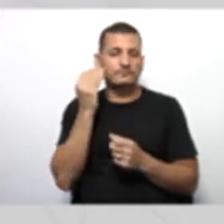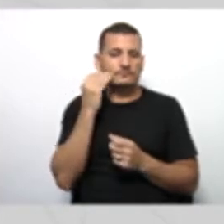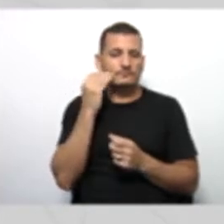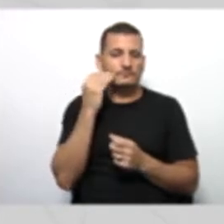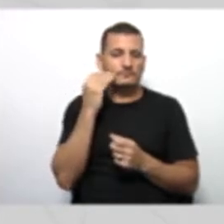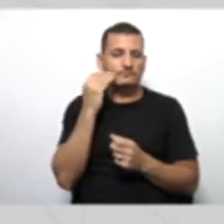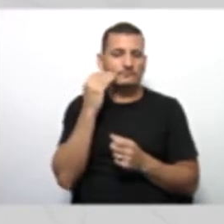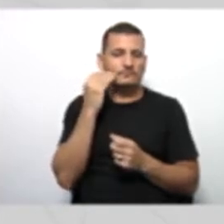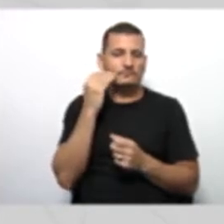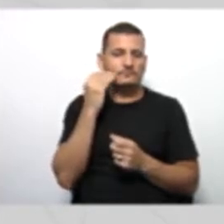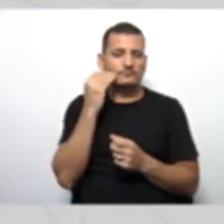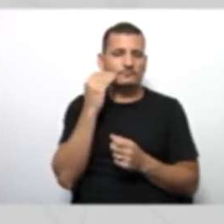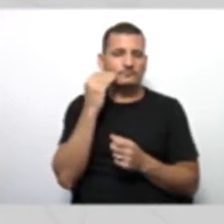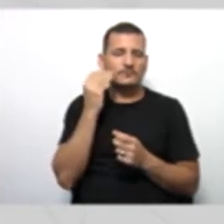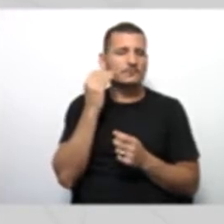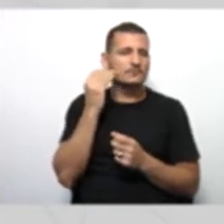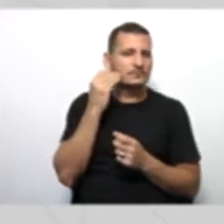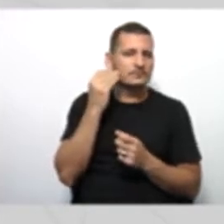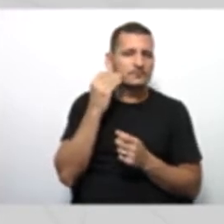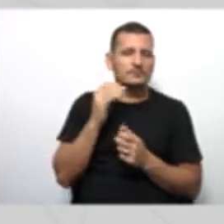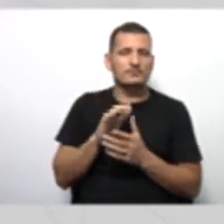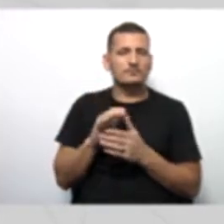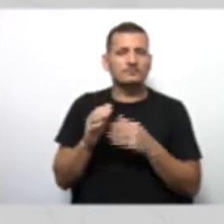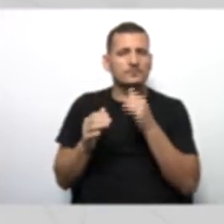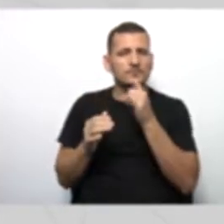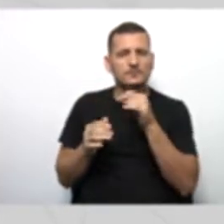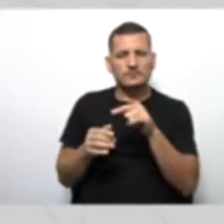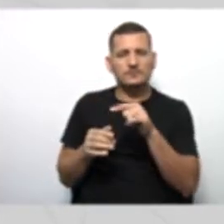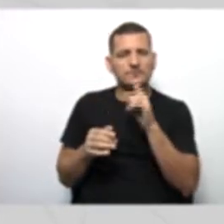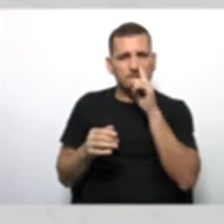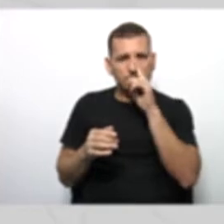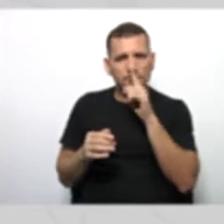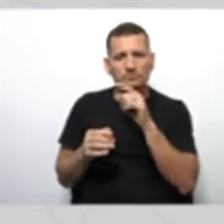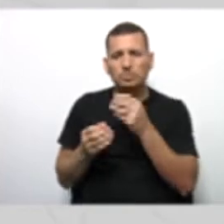que adivinhar quais são os impactos que isso pode causar